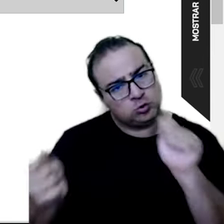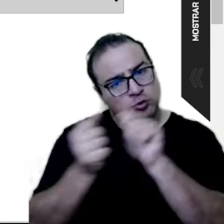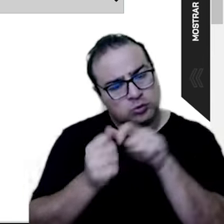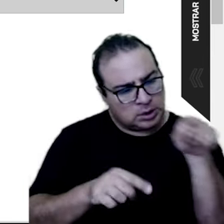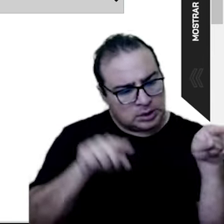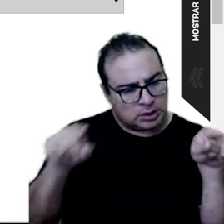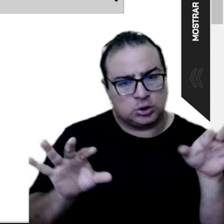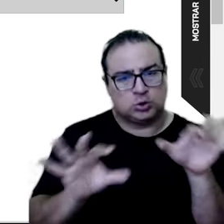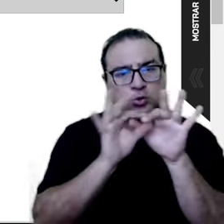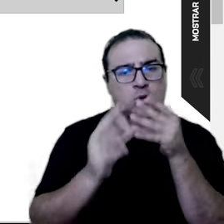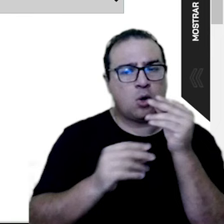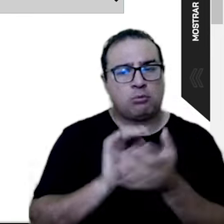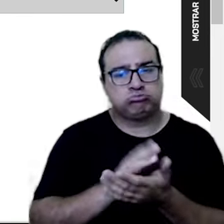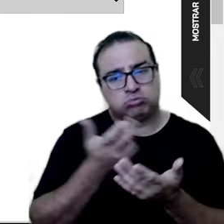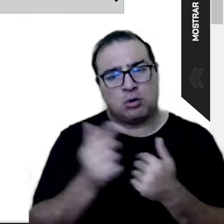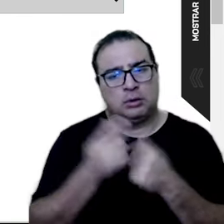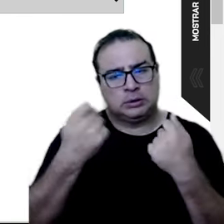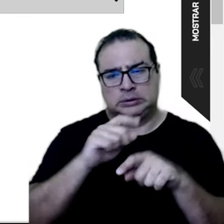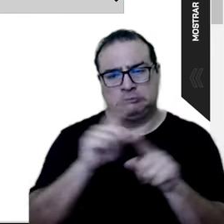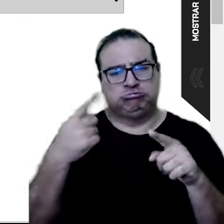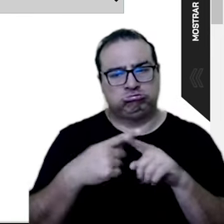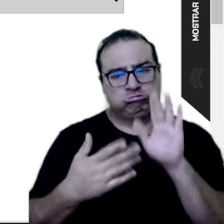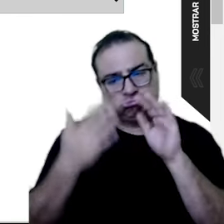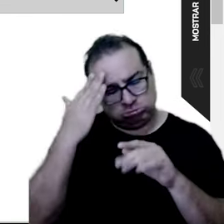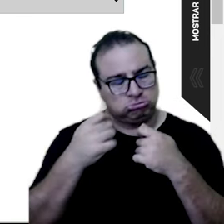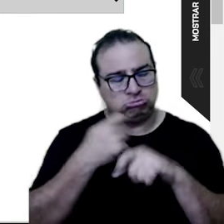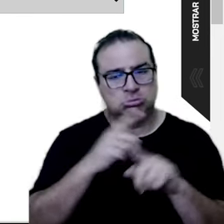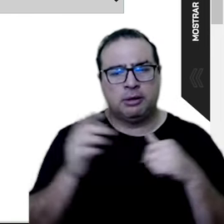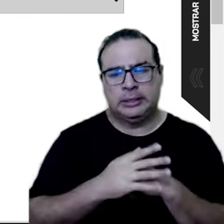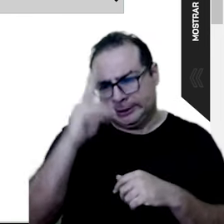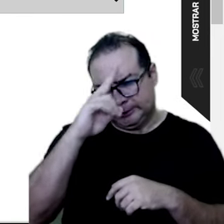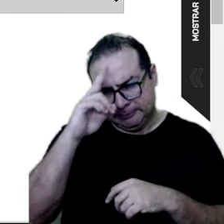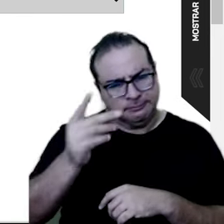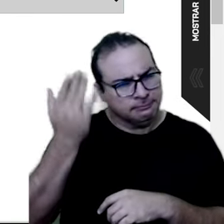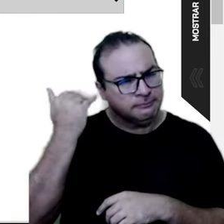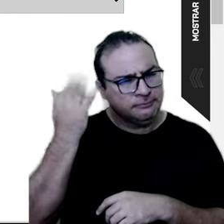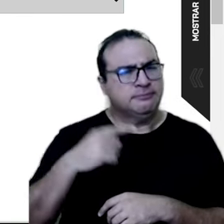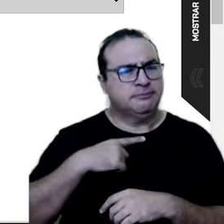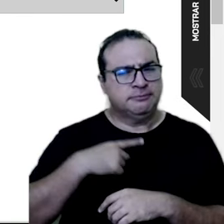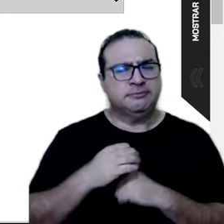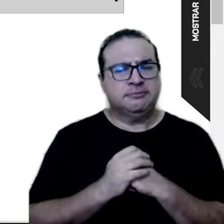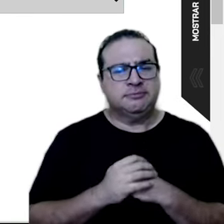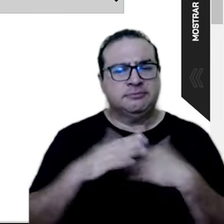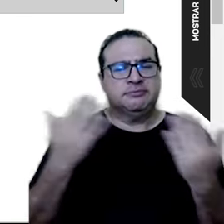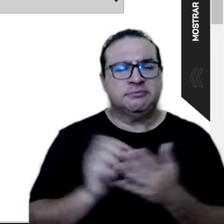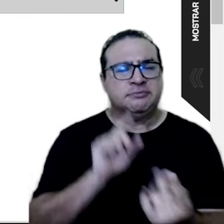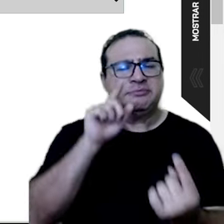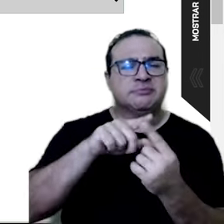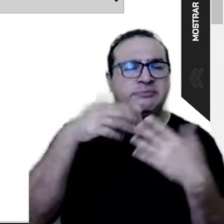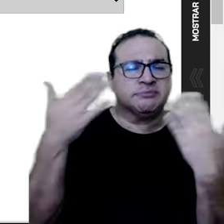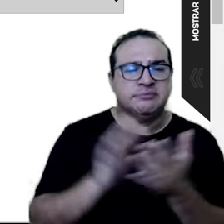vincular os produtos né ou às vezes não precisa também que vocês sabem que não precisa mas eu lembro desse assunto só que qual é a minha